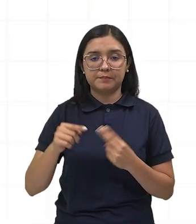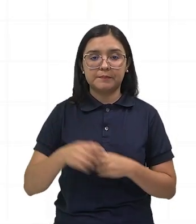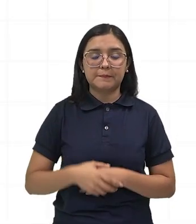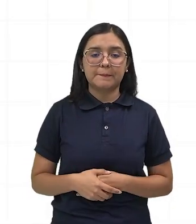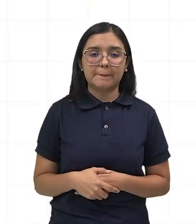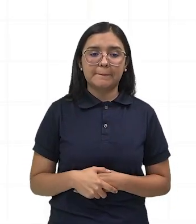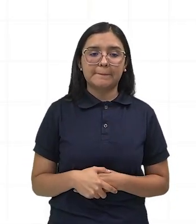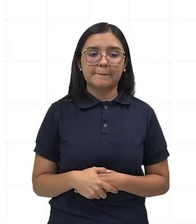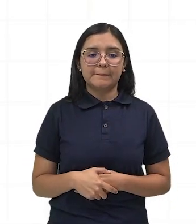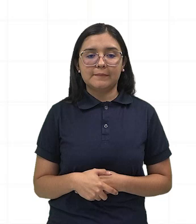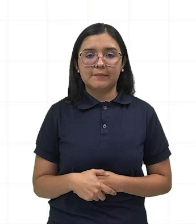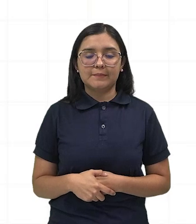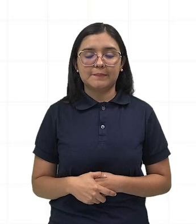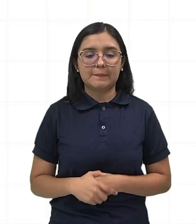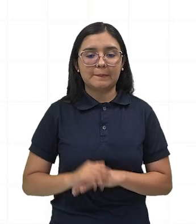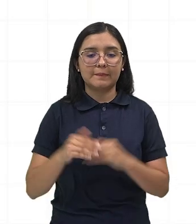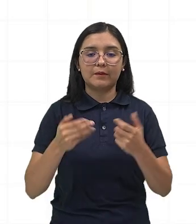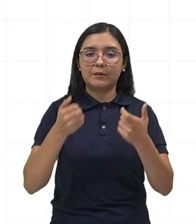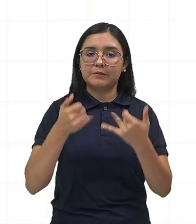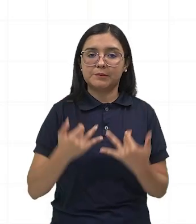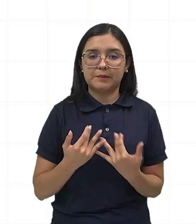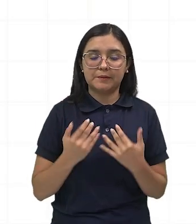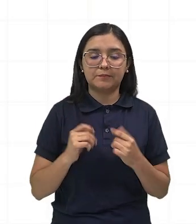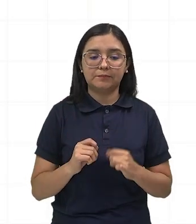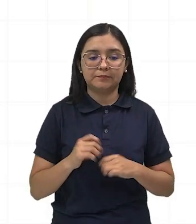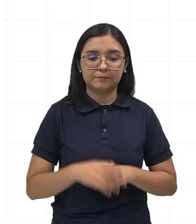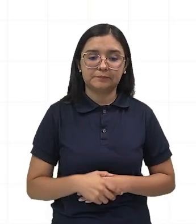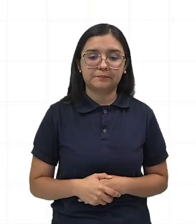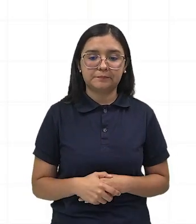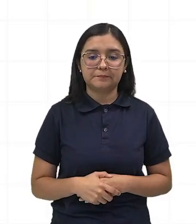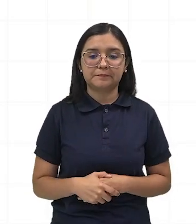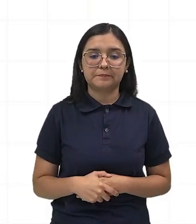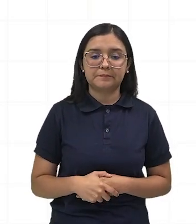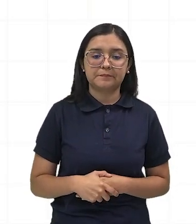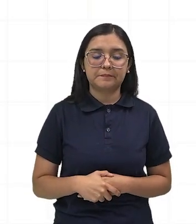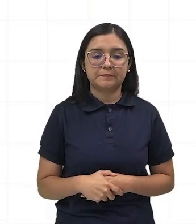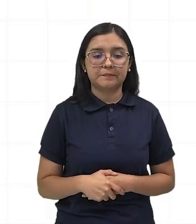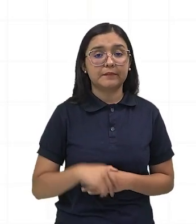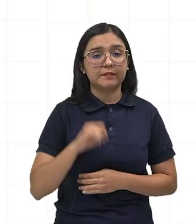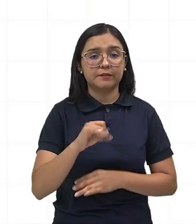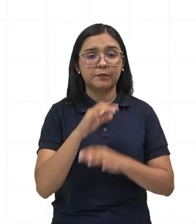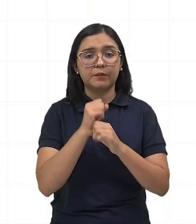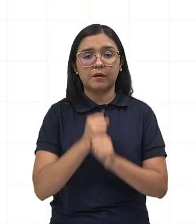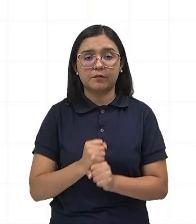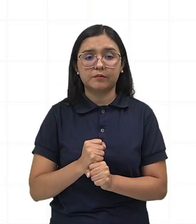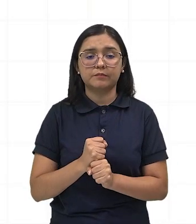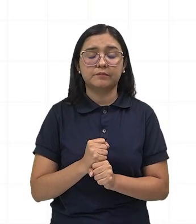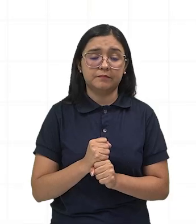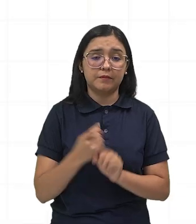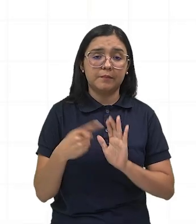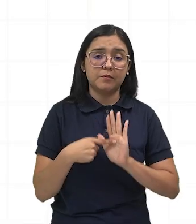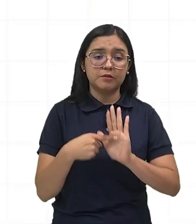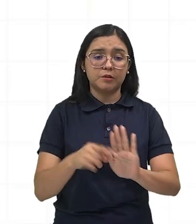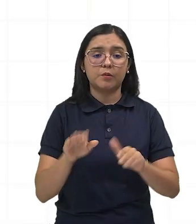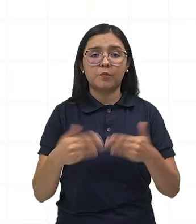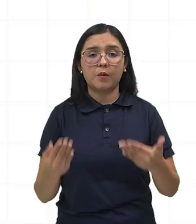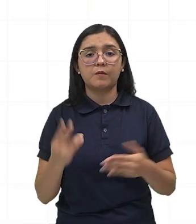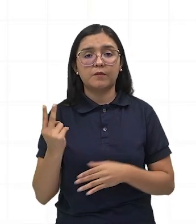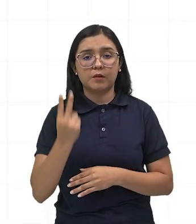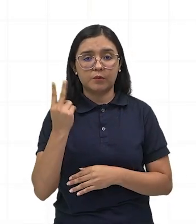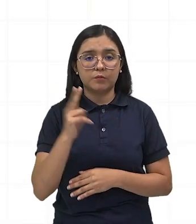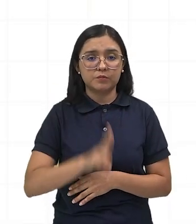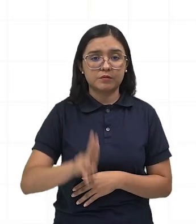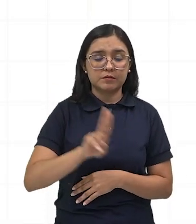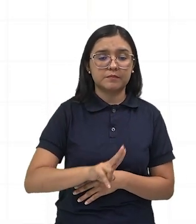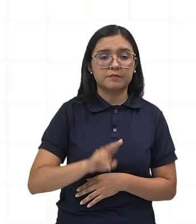de π. Como eu falei para vocês, se o problema ele vai te dizer que valor adotar. Se